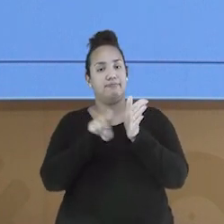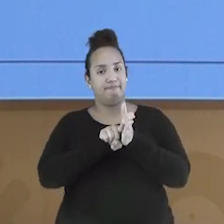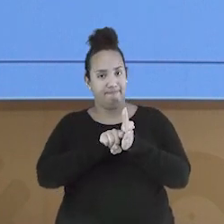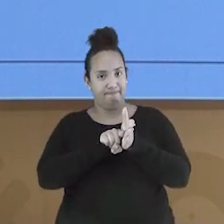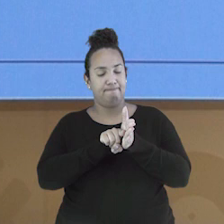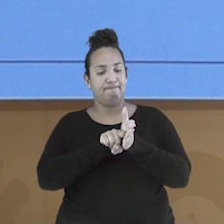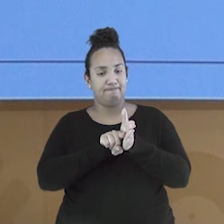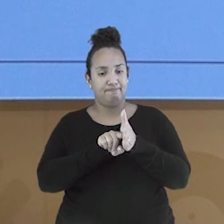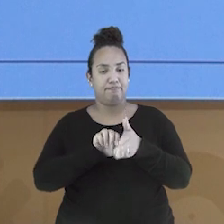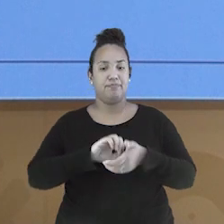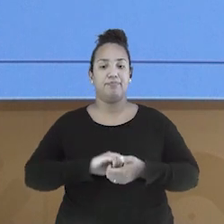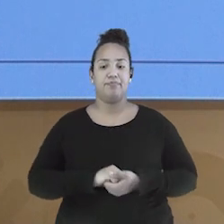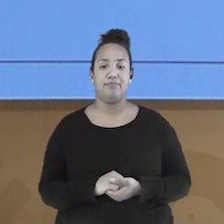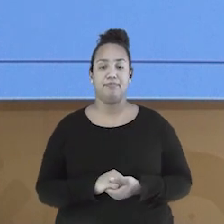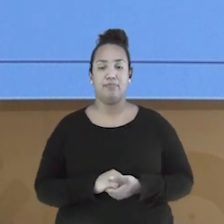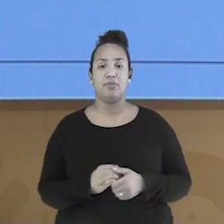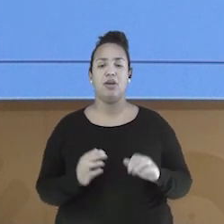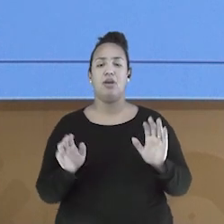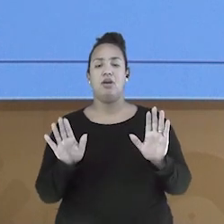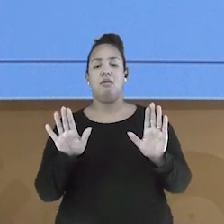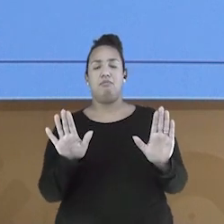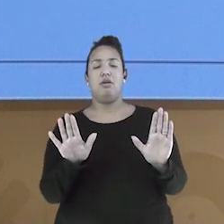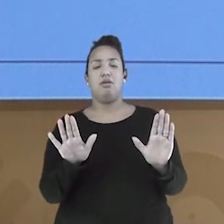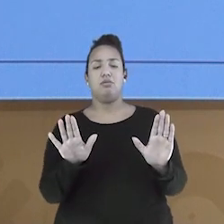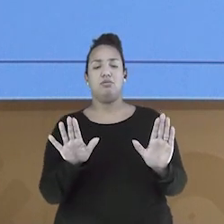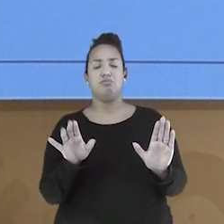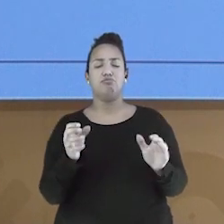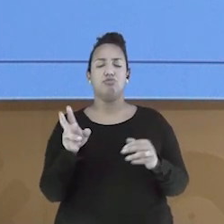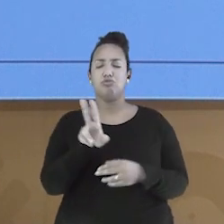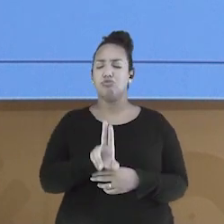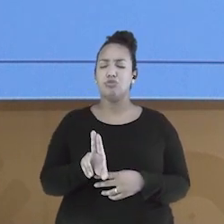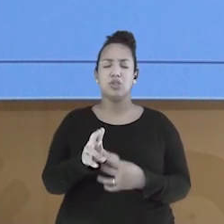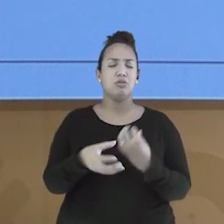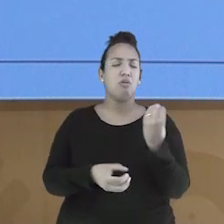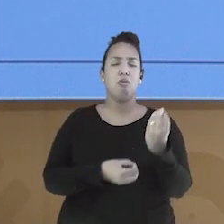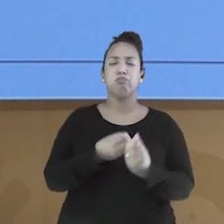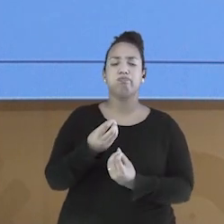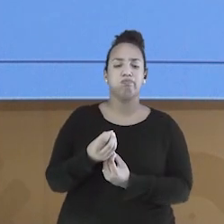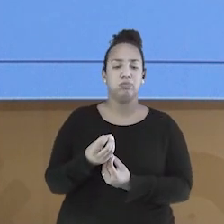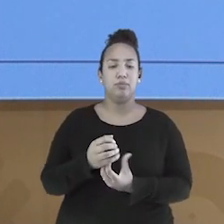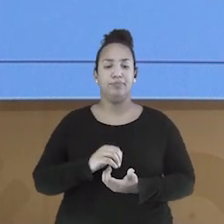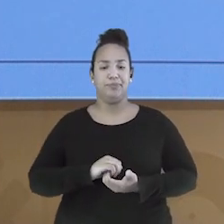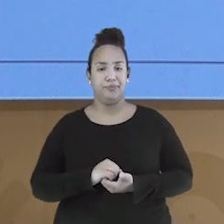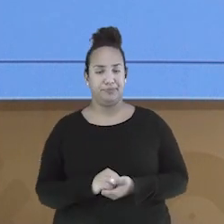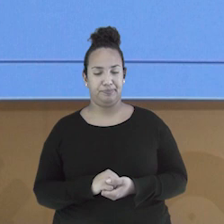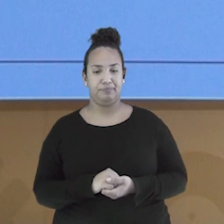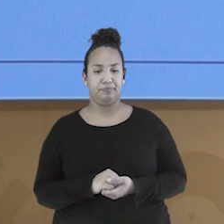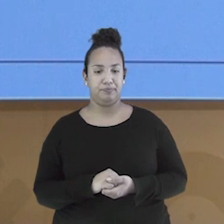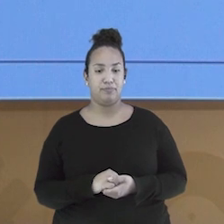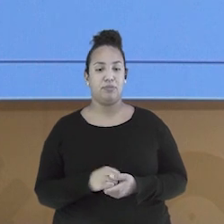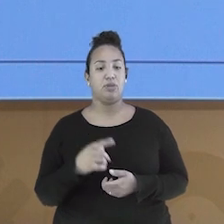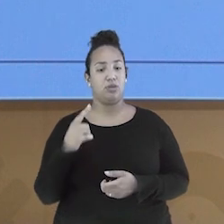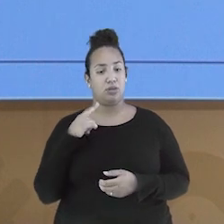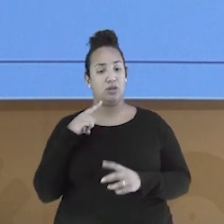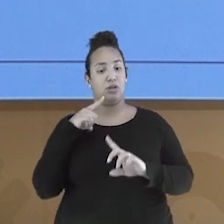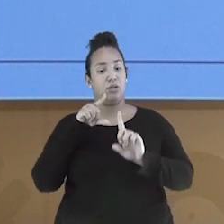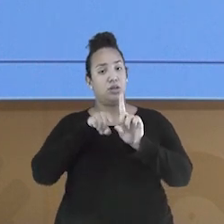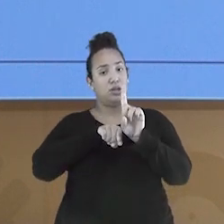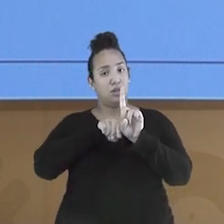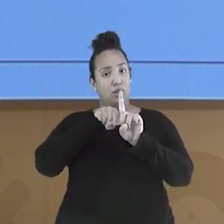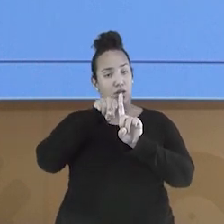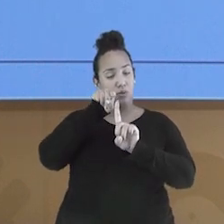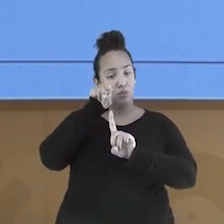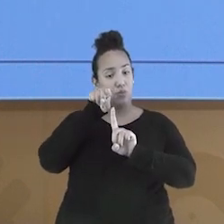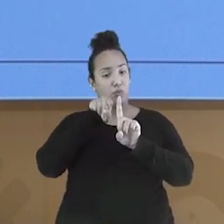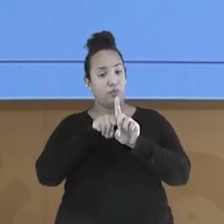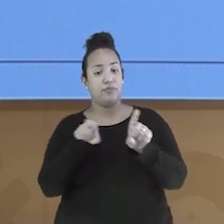na frente. Mas aonde usamos esses números? Além das temperaturas, podemos